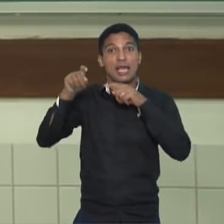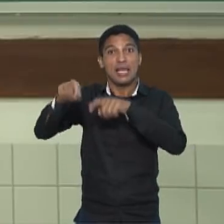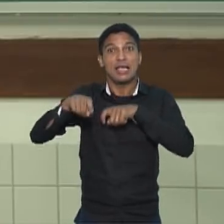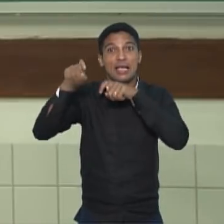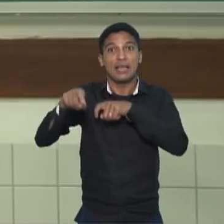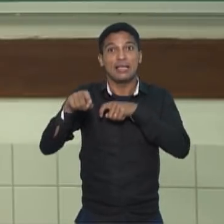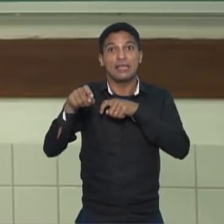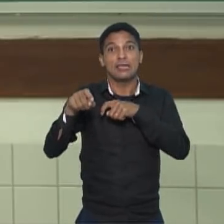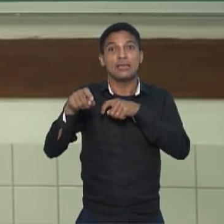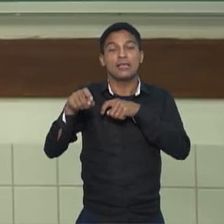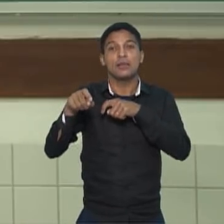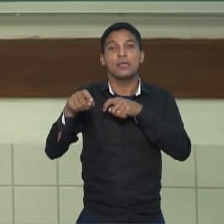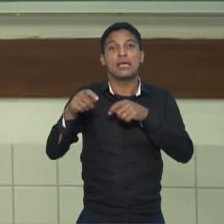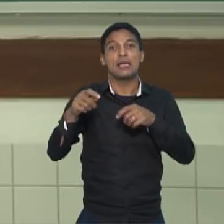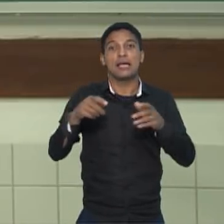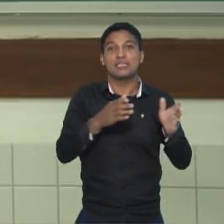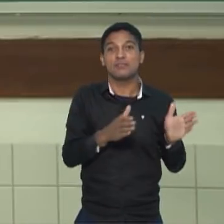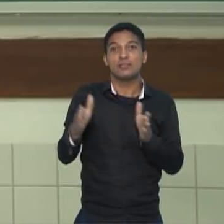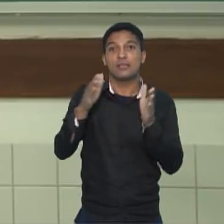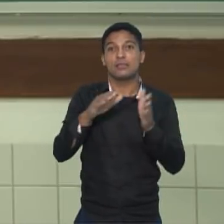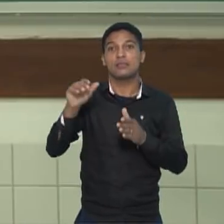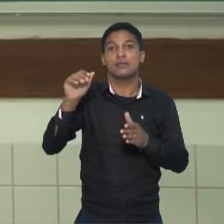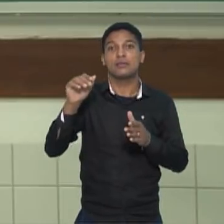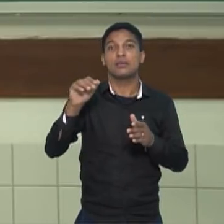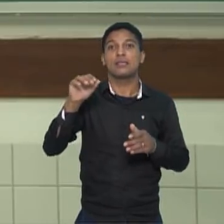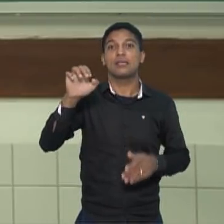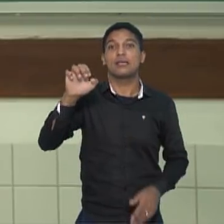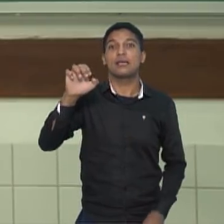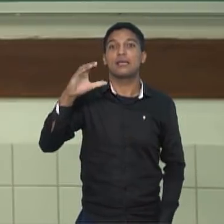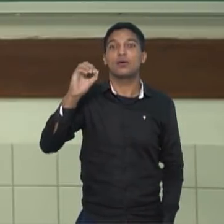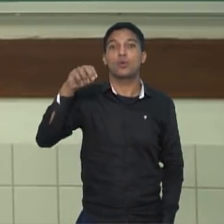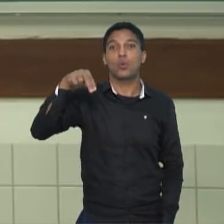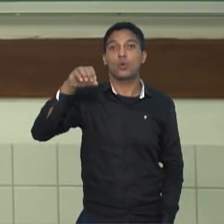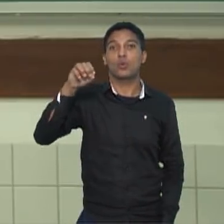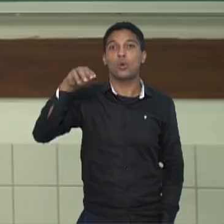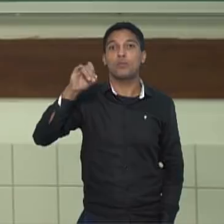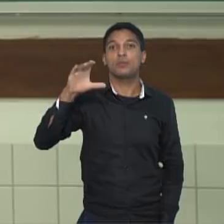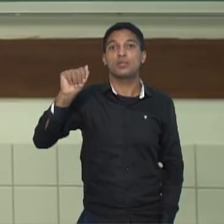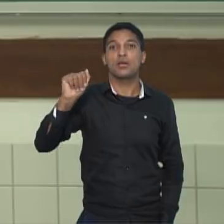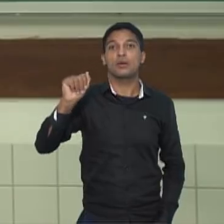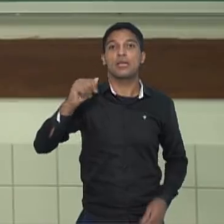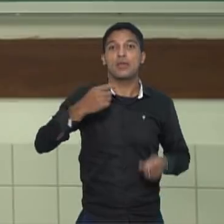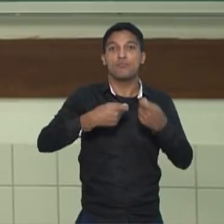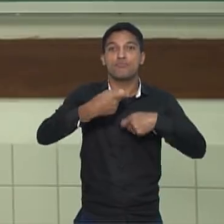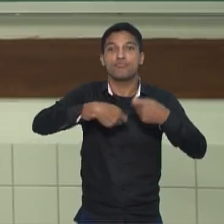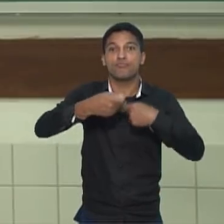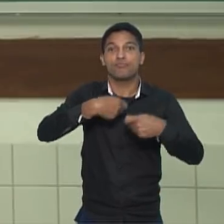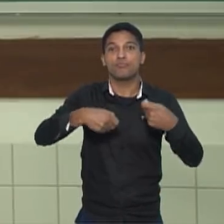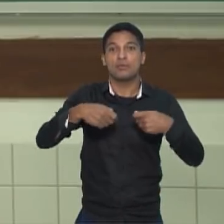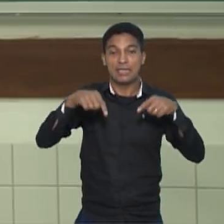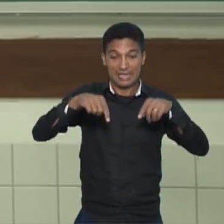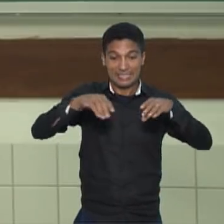alimentação, a moradia e até material para se fazer produtos.